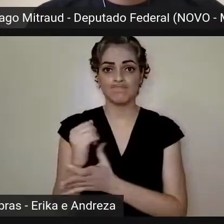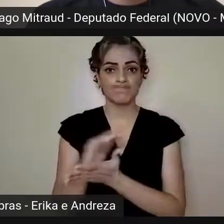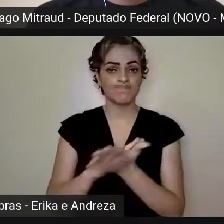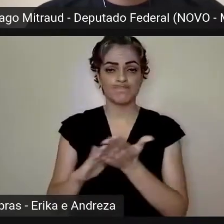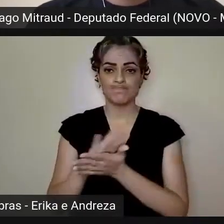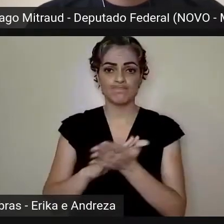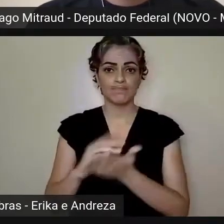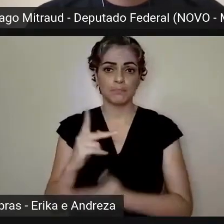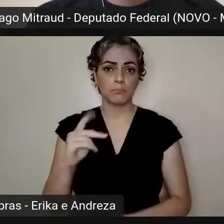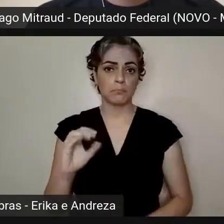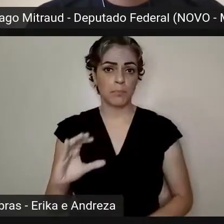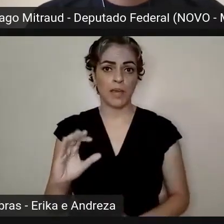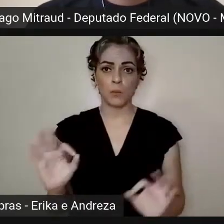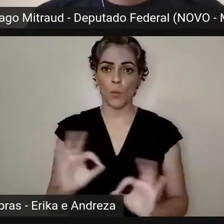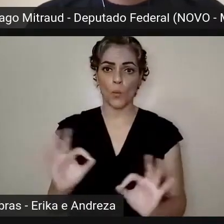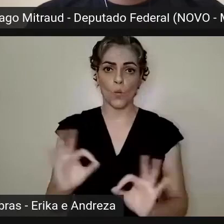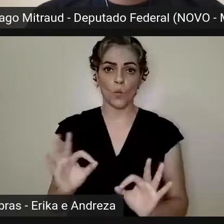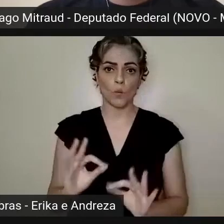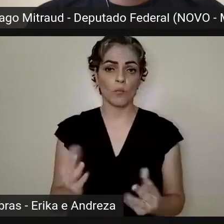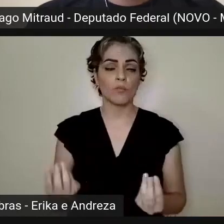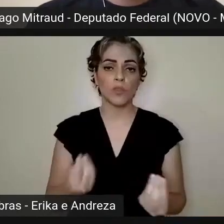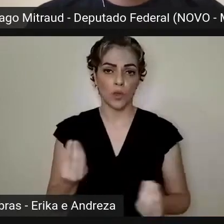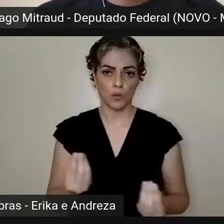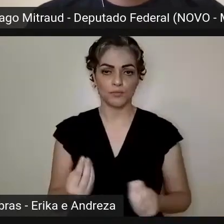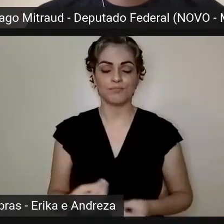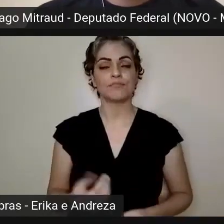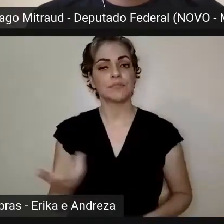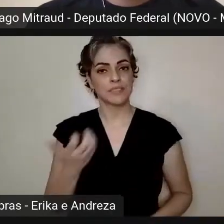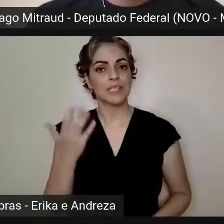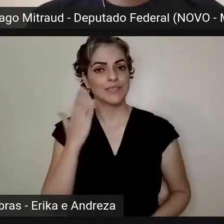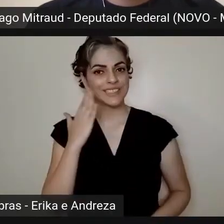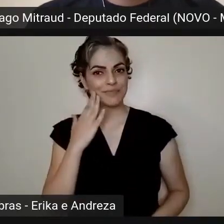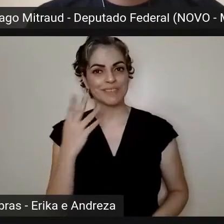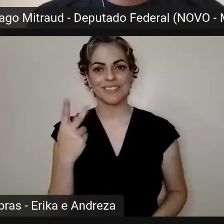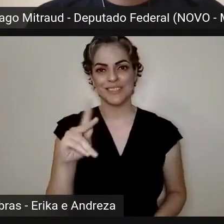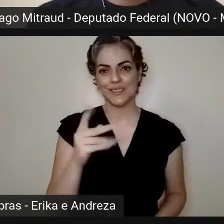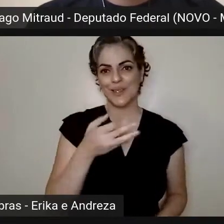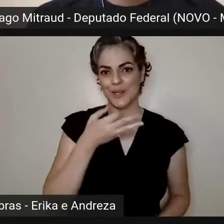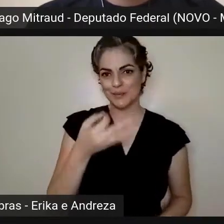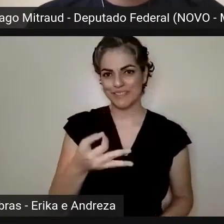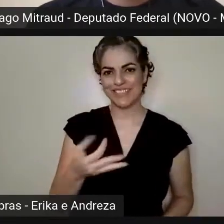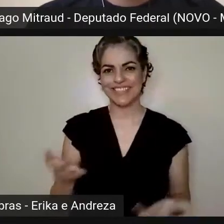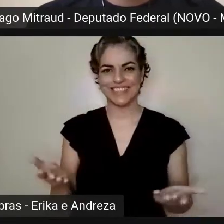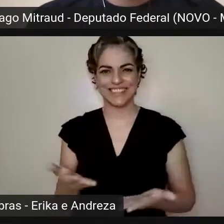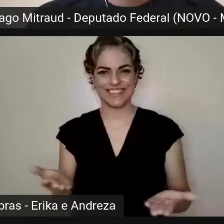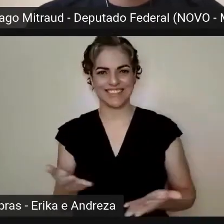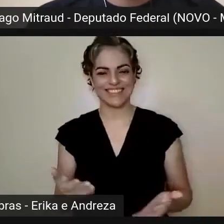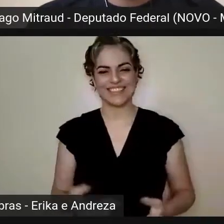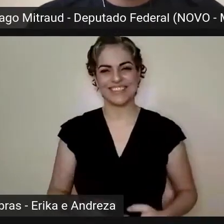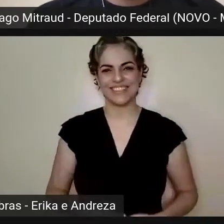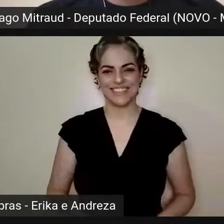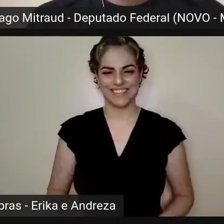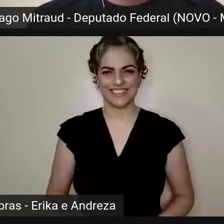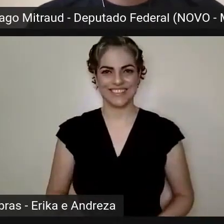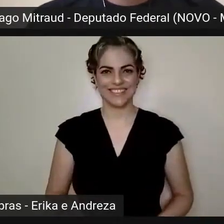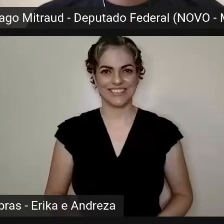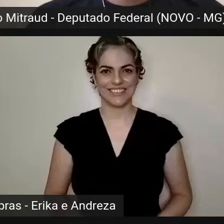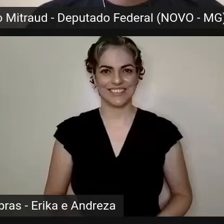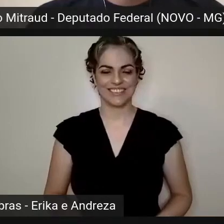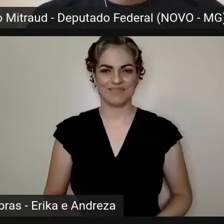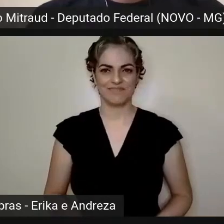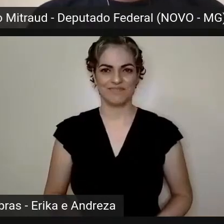regulamentou, não previu nada disso, né? Aí eu queria ouvir você sobre isso, para a gente encerrar esse tópico da estabilidade e passar para os outros igualmente